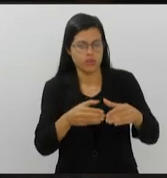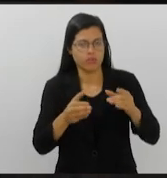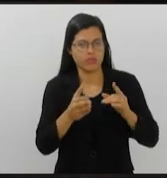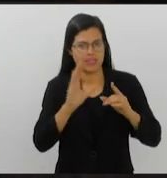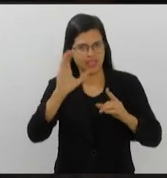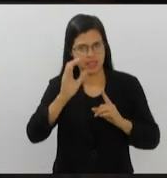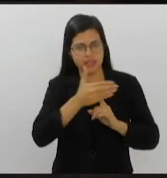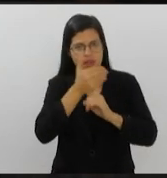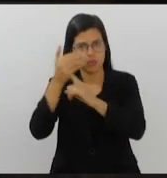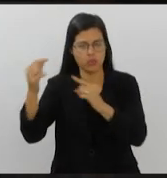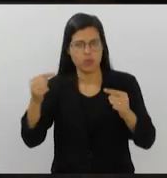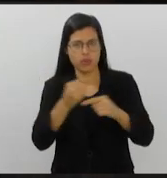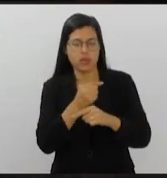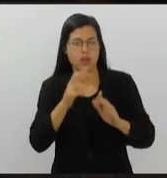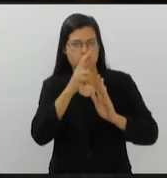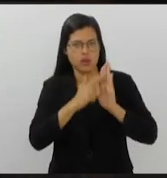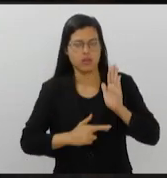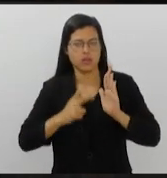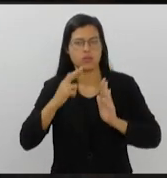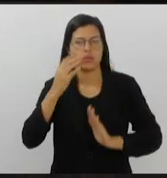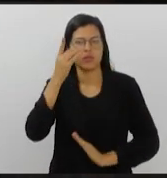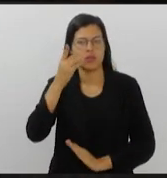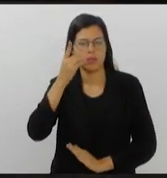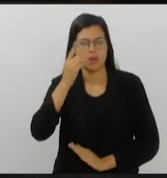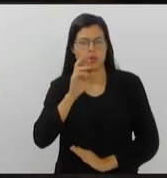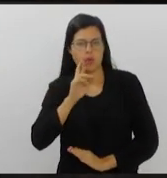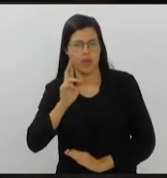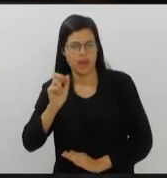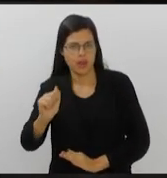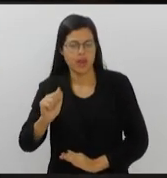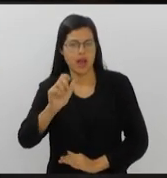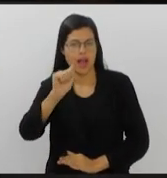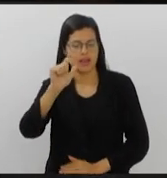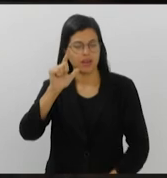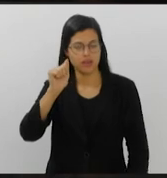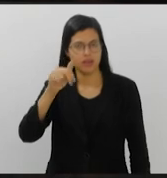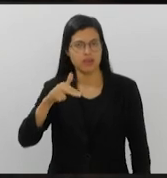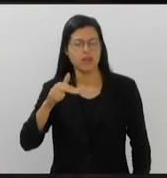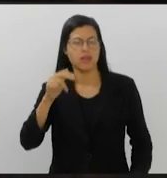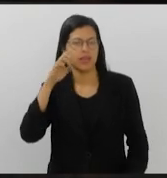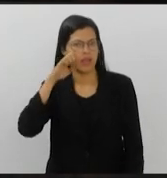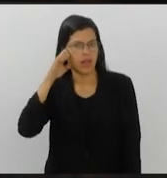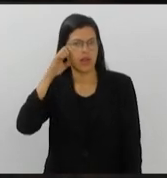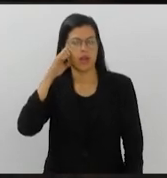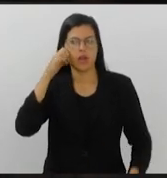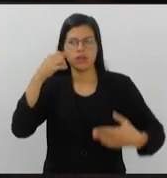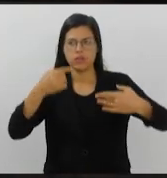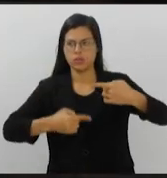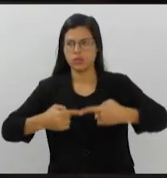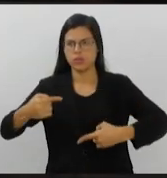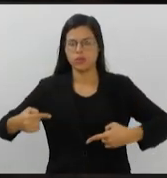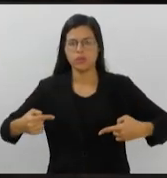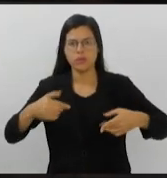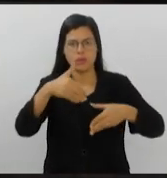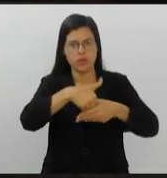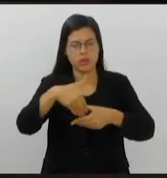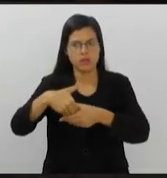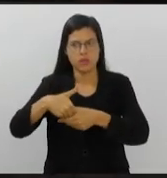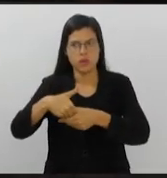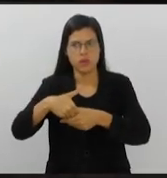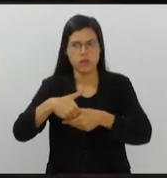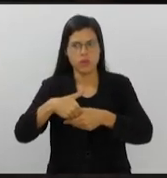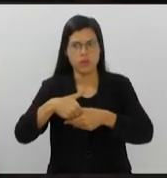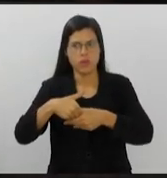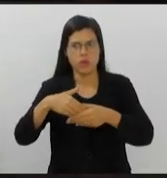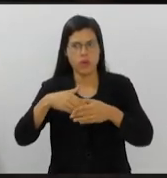contrária. Relatores, deputado Rodrigo Amorim, Alan Lopes e Élica Takimoto. Em votação, a